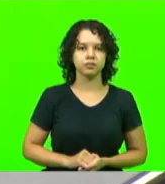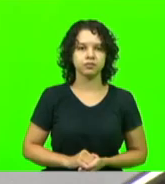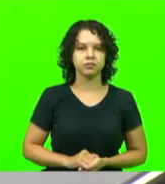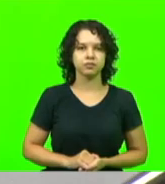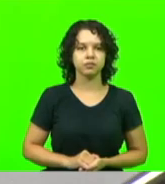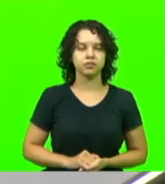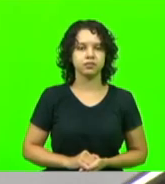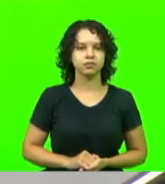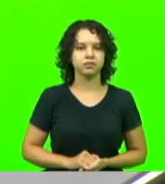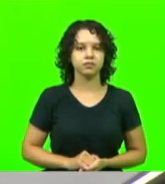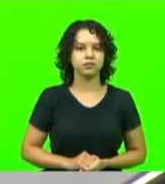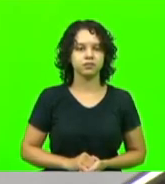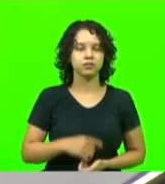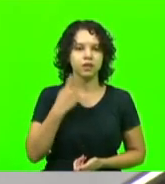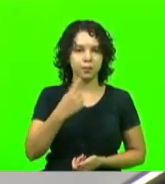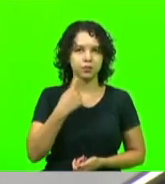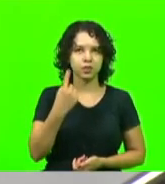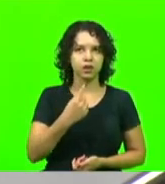Deputado.